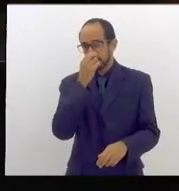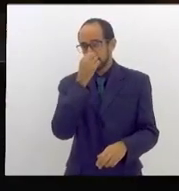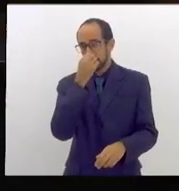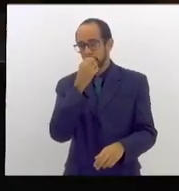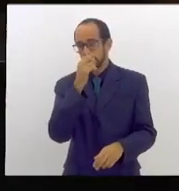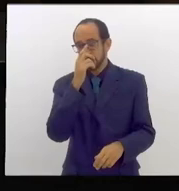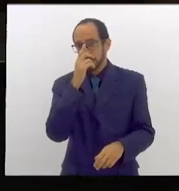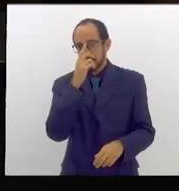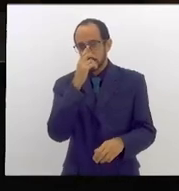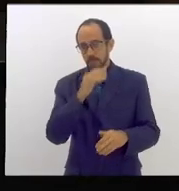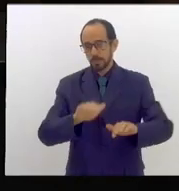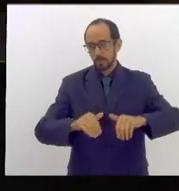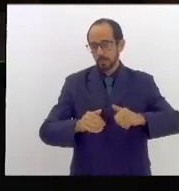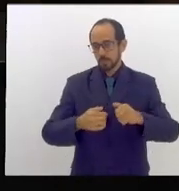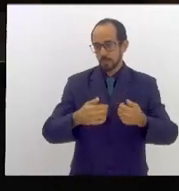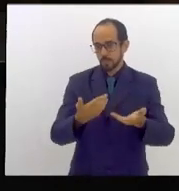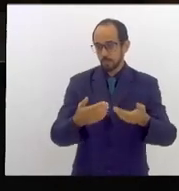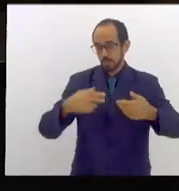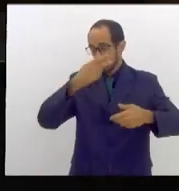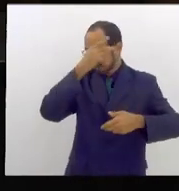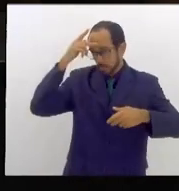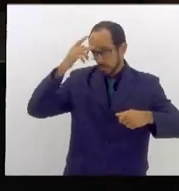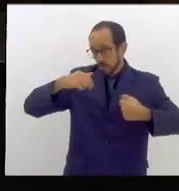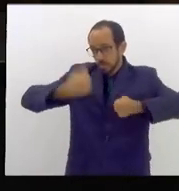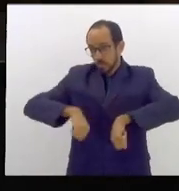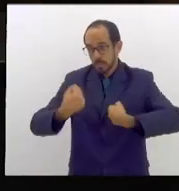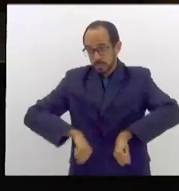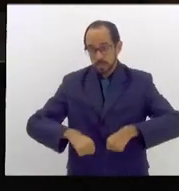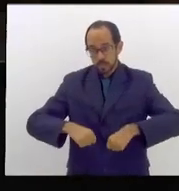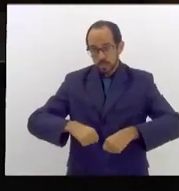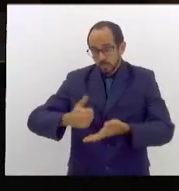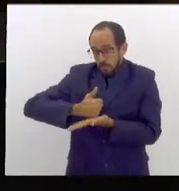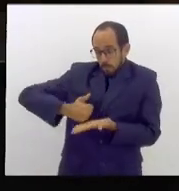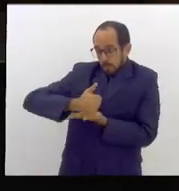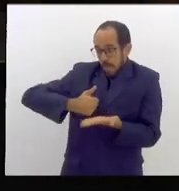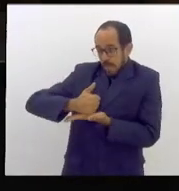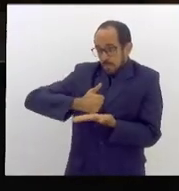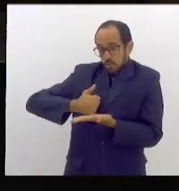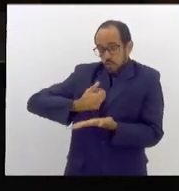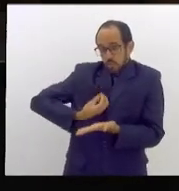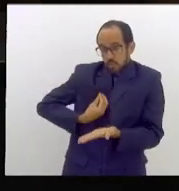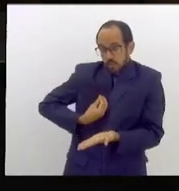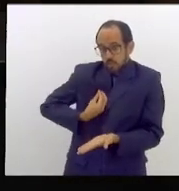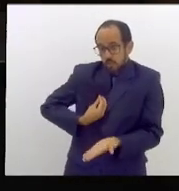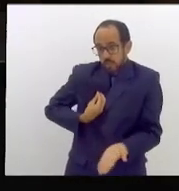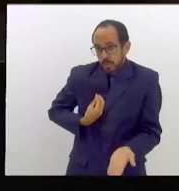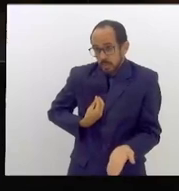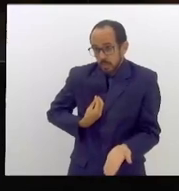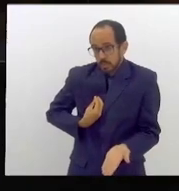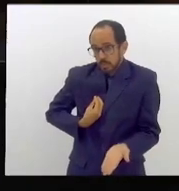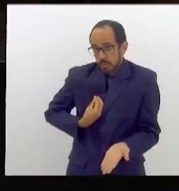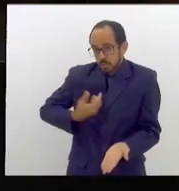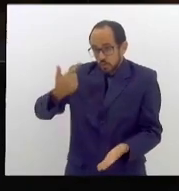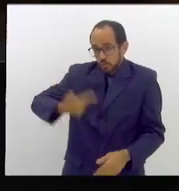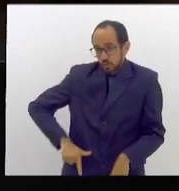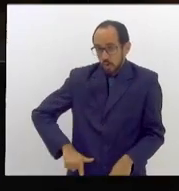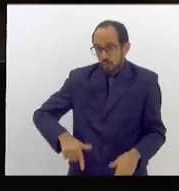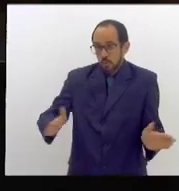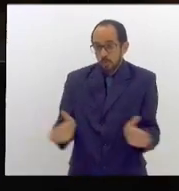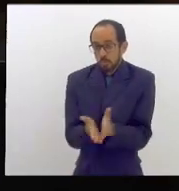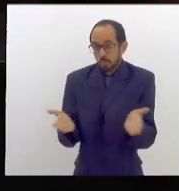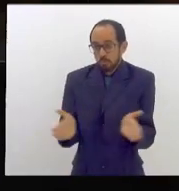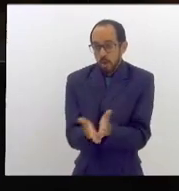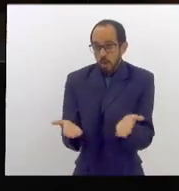precisam do governo para poder ter uma vida minimamente digna então de novo o pobre